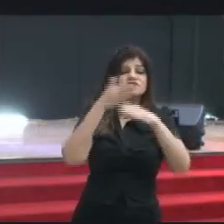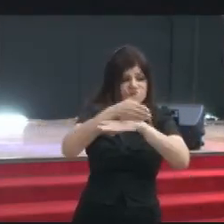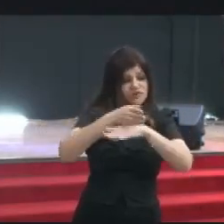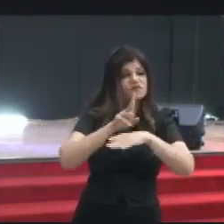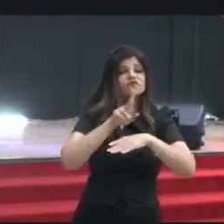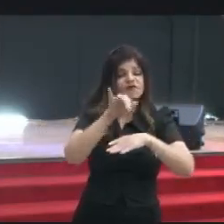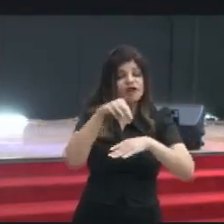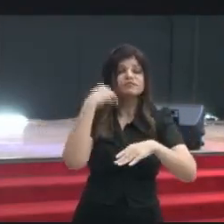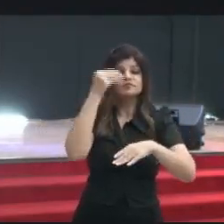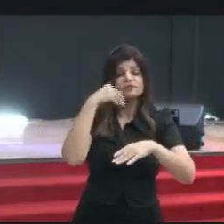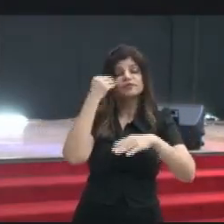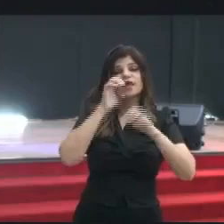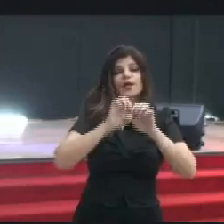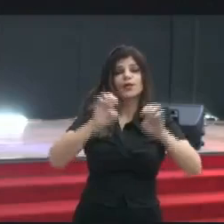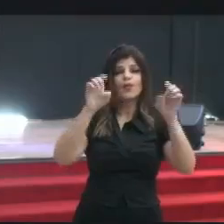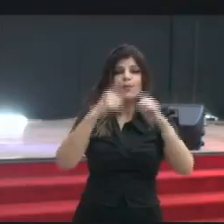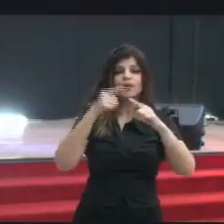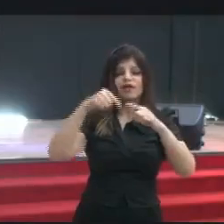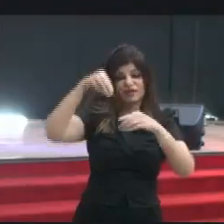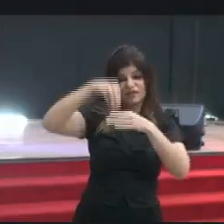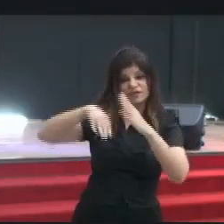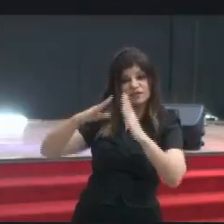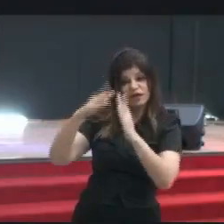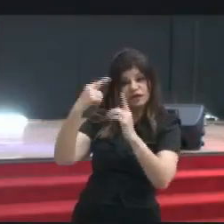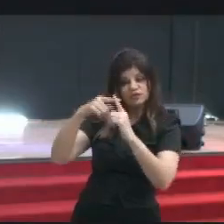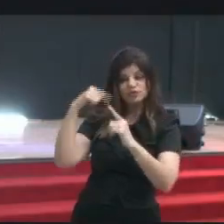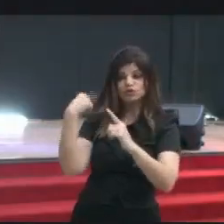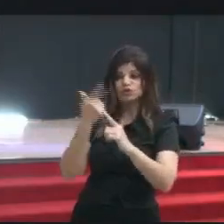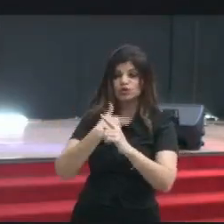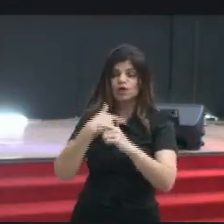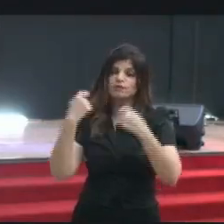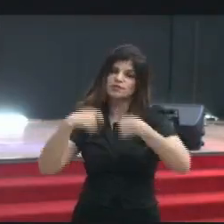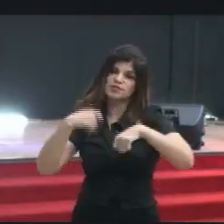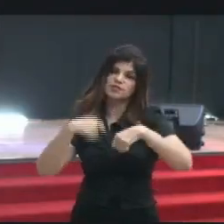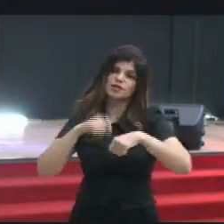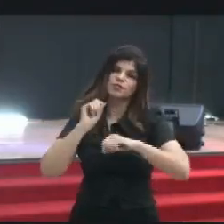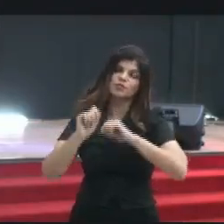vive. Porque dentro do templo nós temos que ter